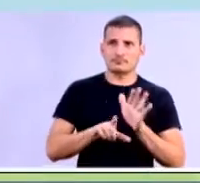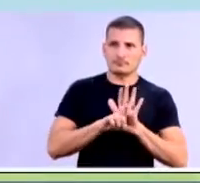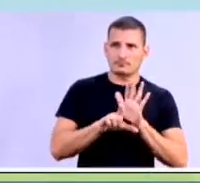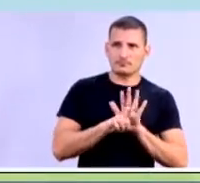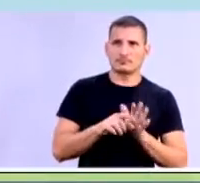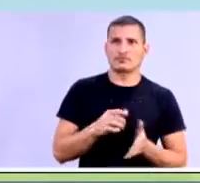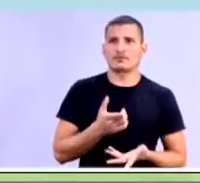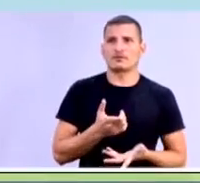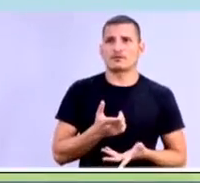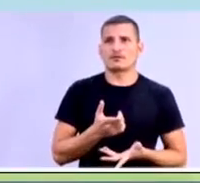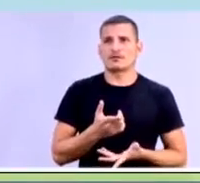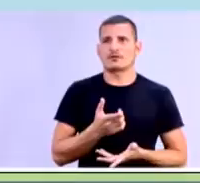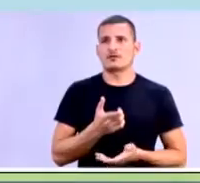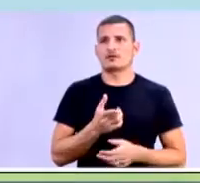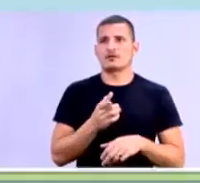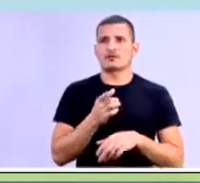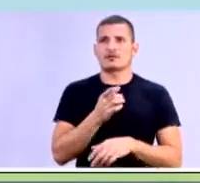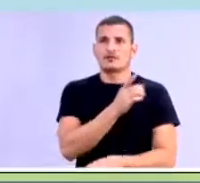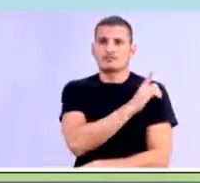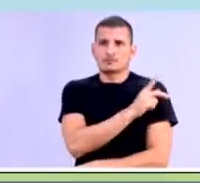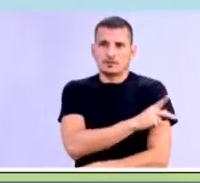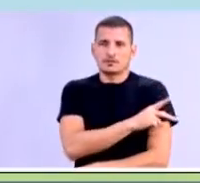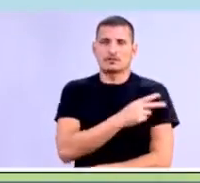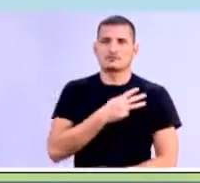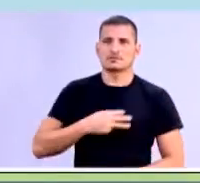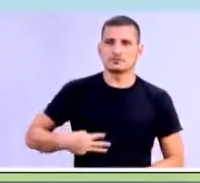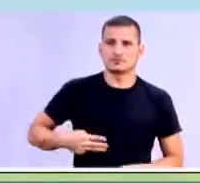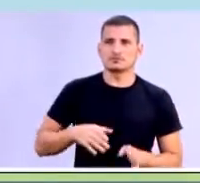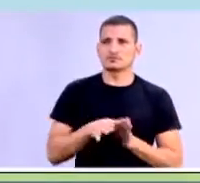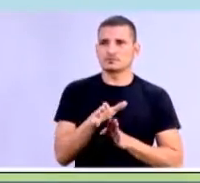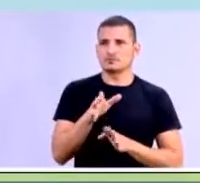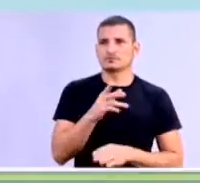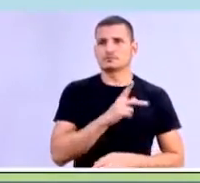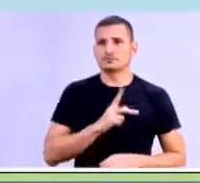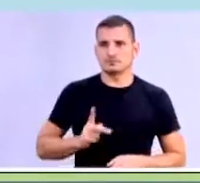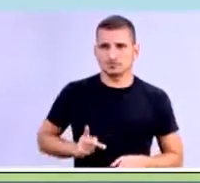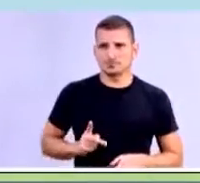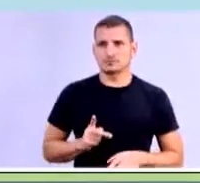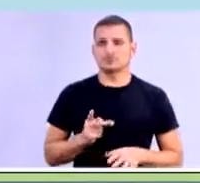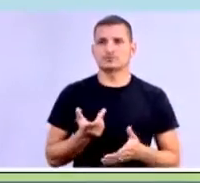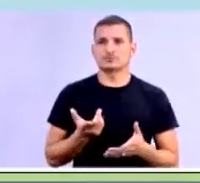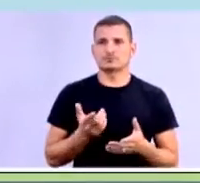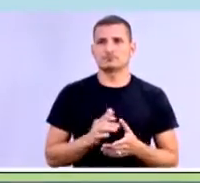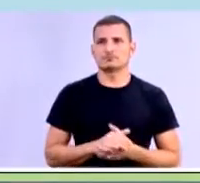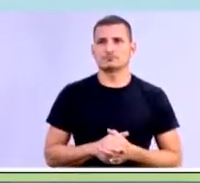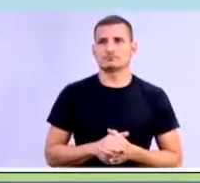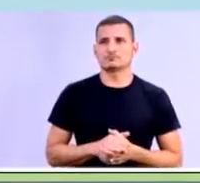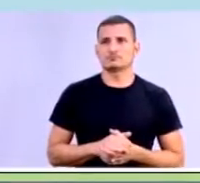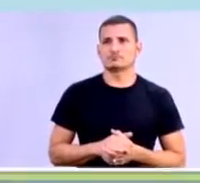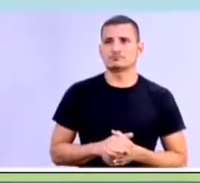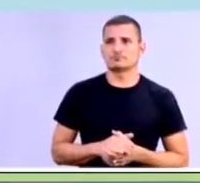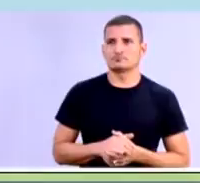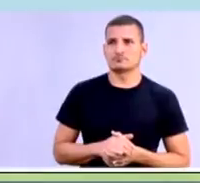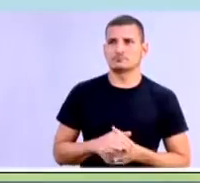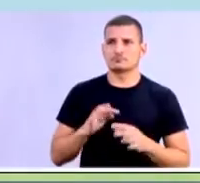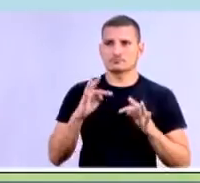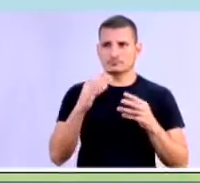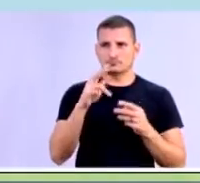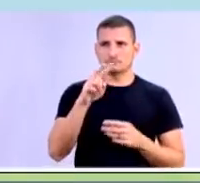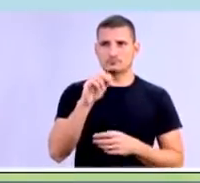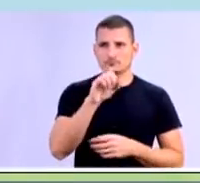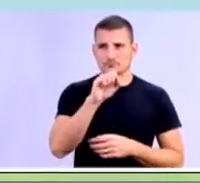deputados, ministros, conselheiros ou presidente da Câmara. Para todos,